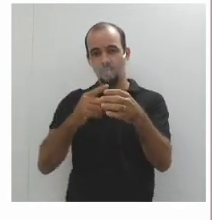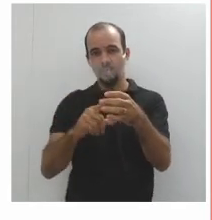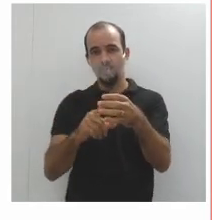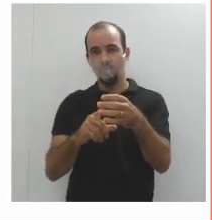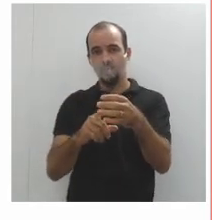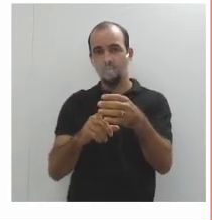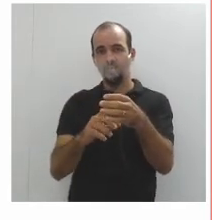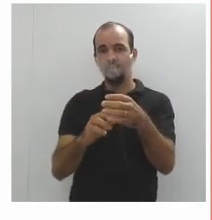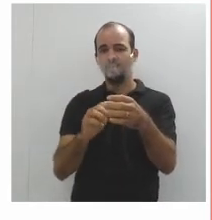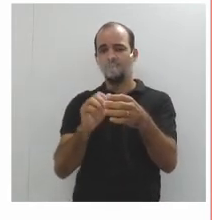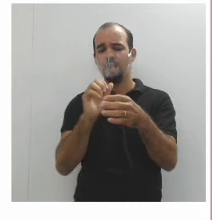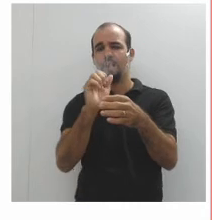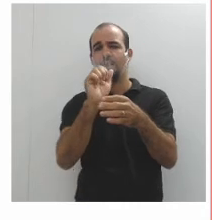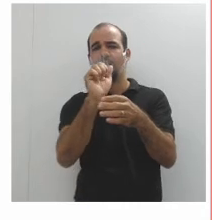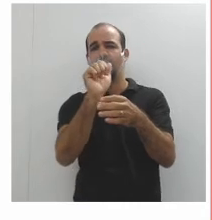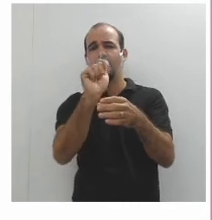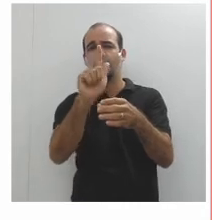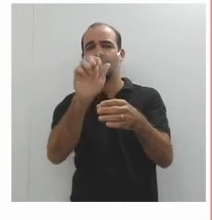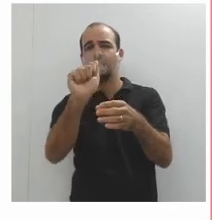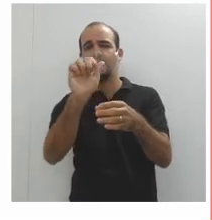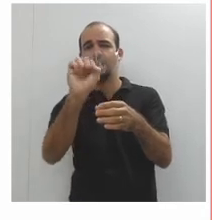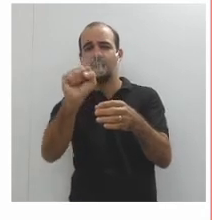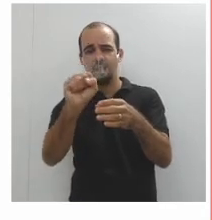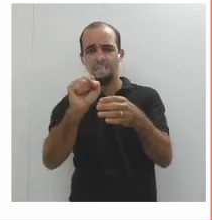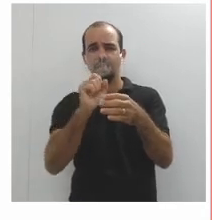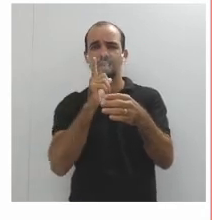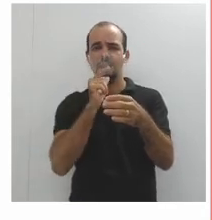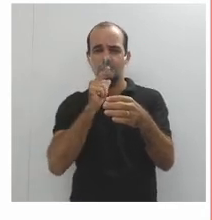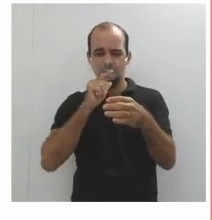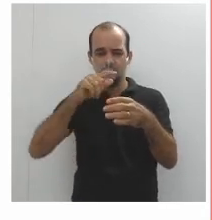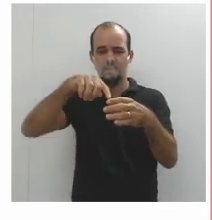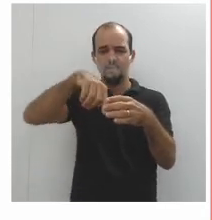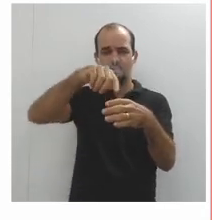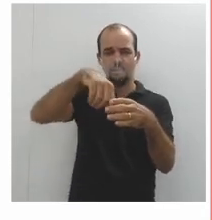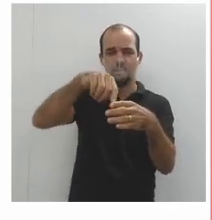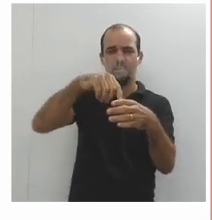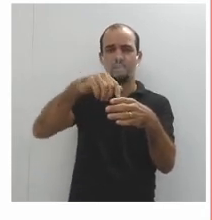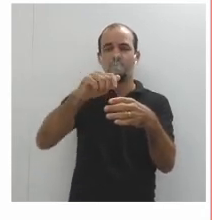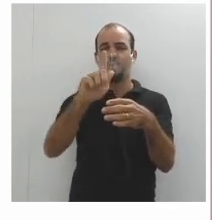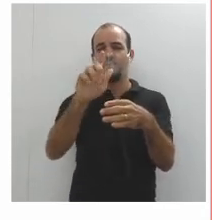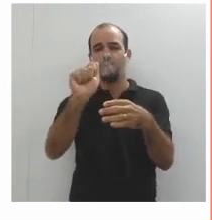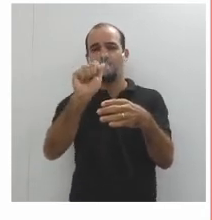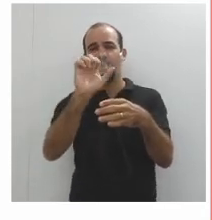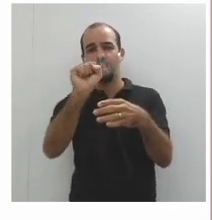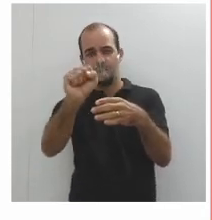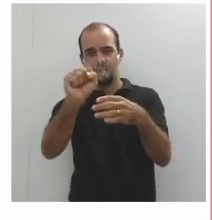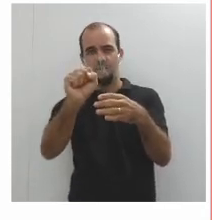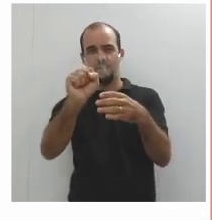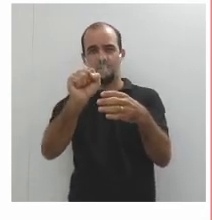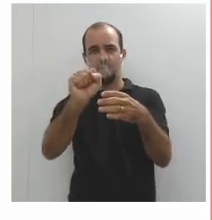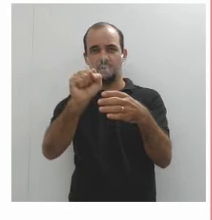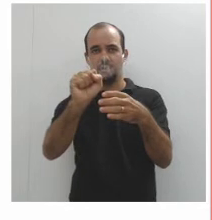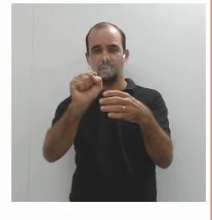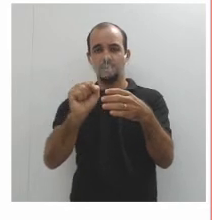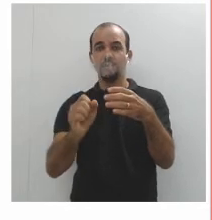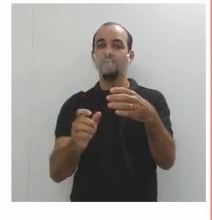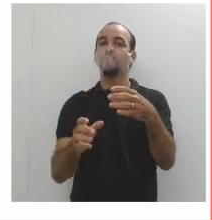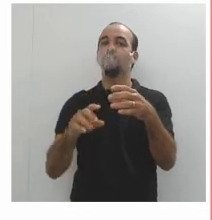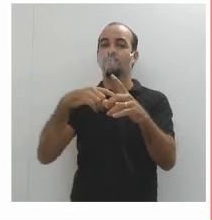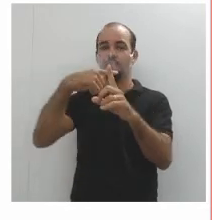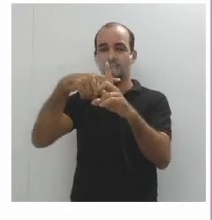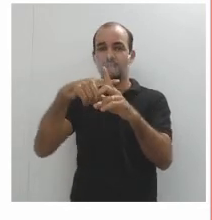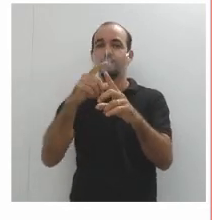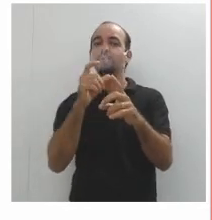fase gás e eu tenho gelo. E aí estaria a nossa... O que, gente? Por